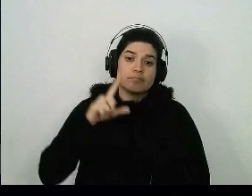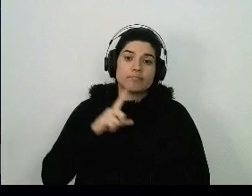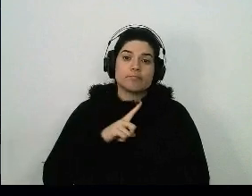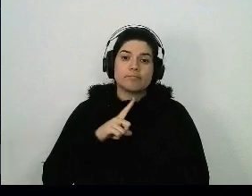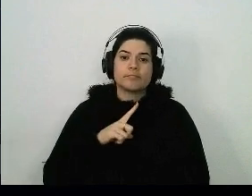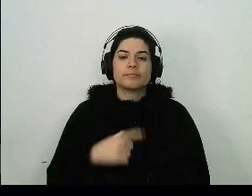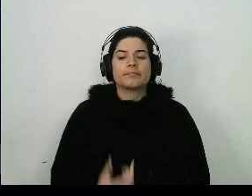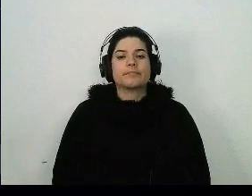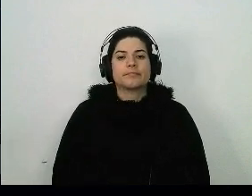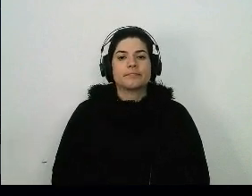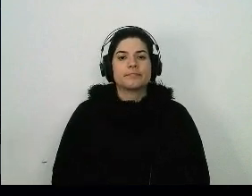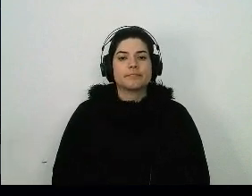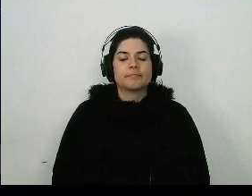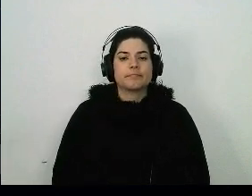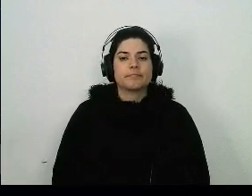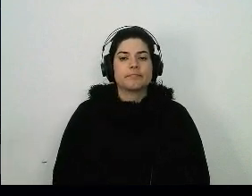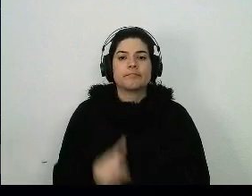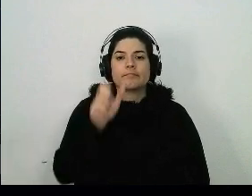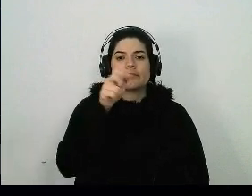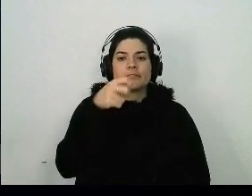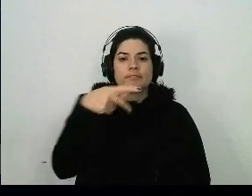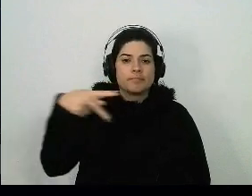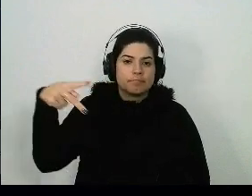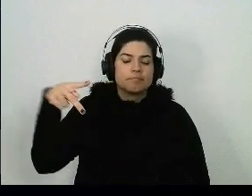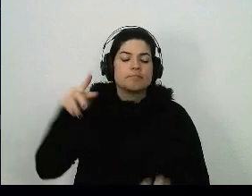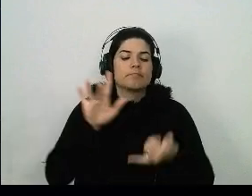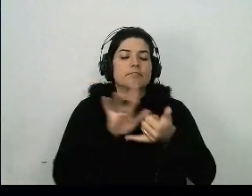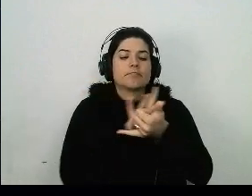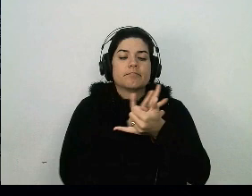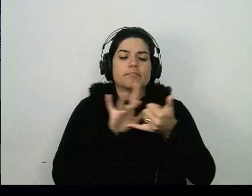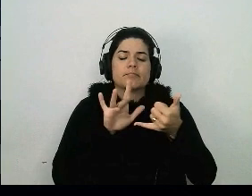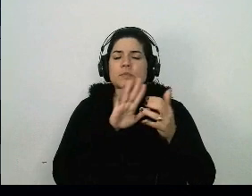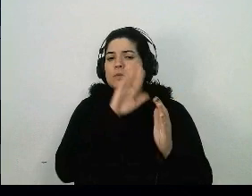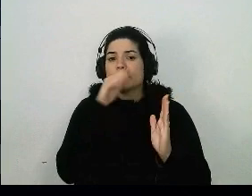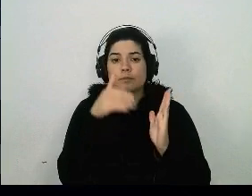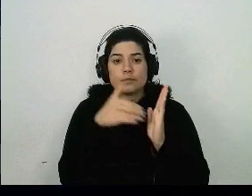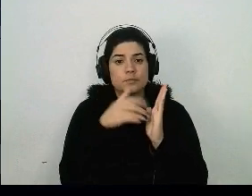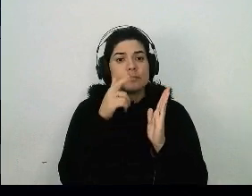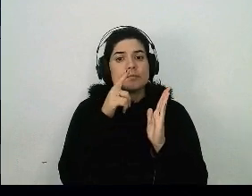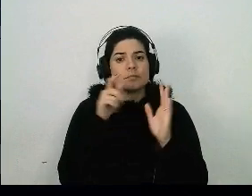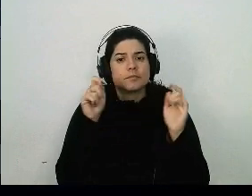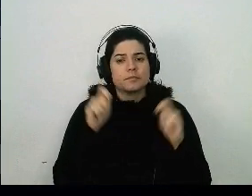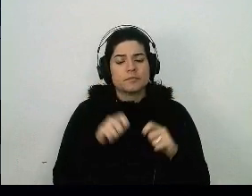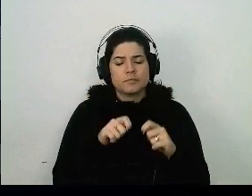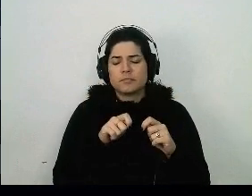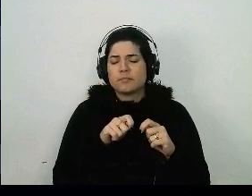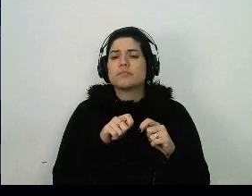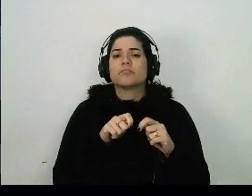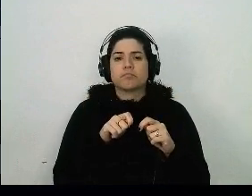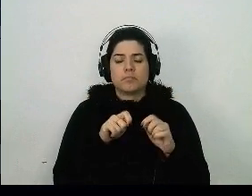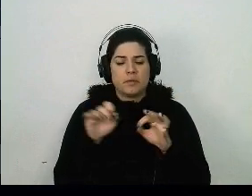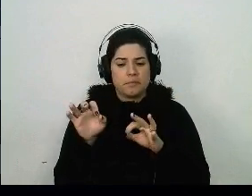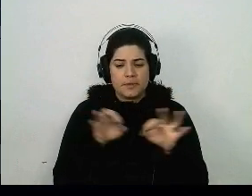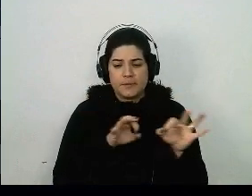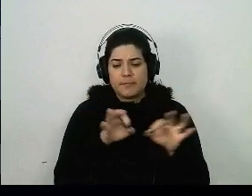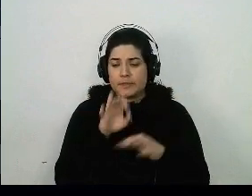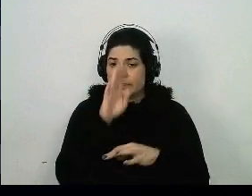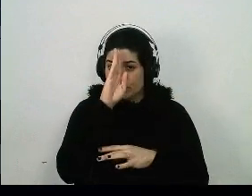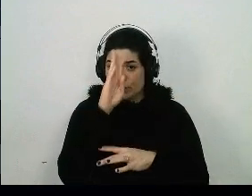A parte de aplicativos mobile também, a gente consegue fazer todo o gerenciamento, toda a pipeline, toda a construção dele através da